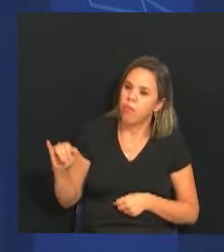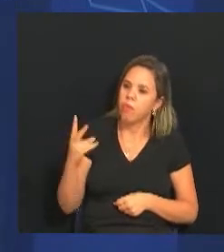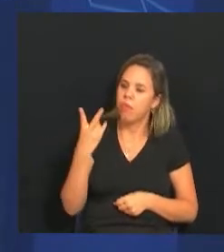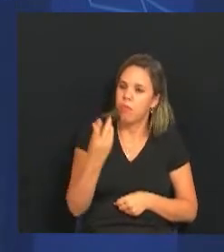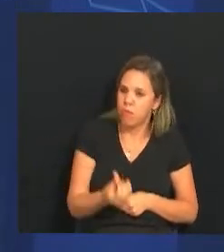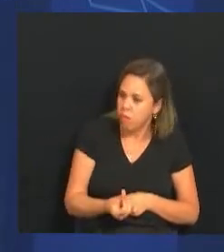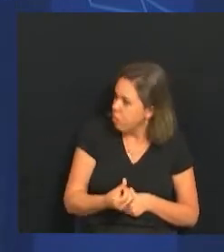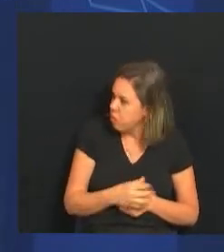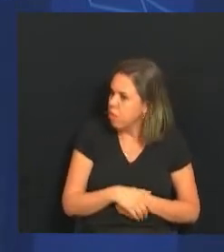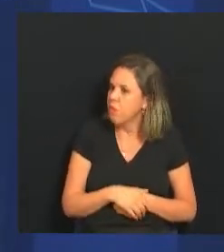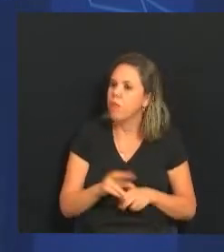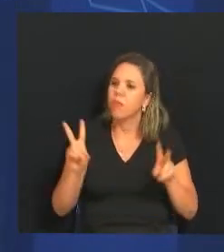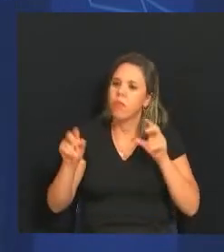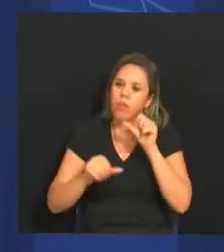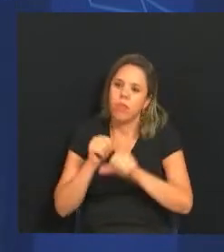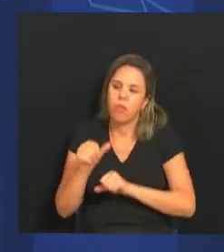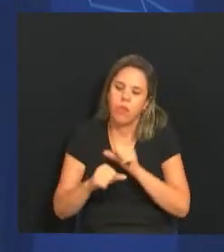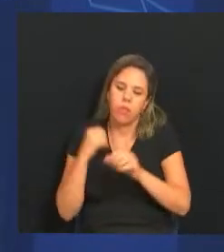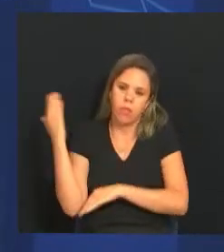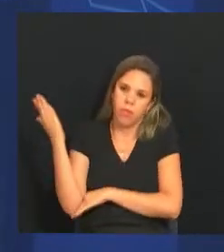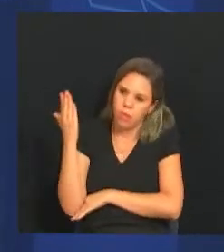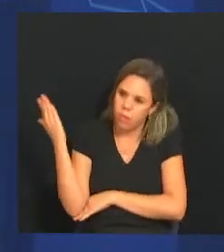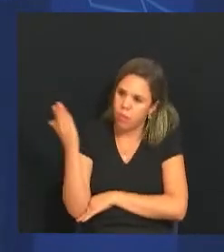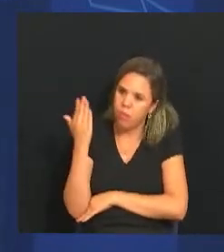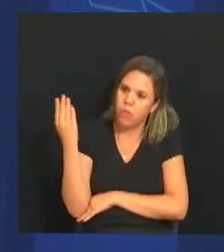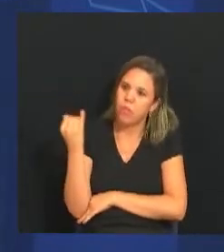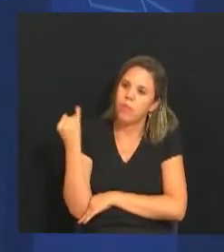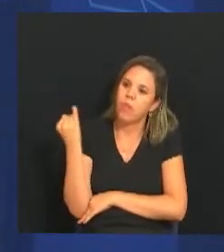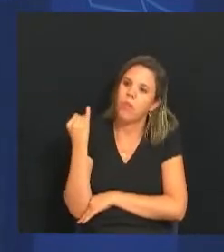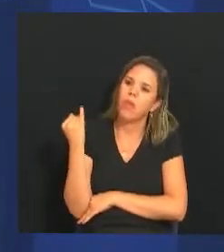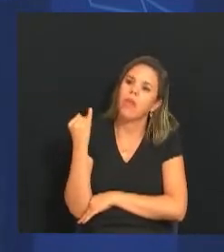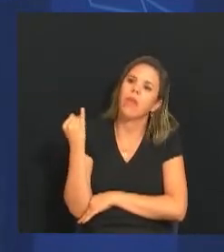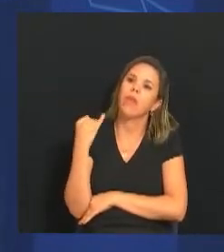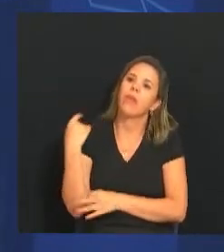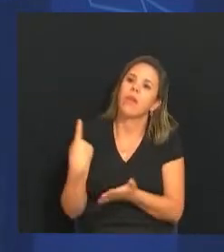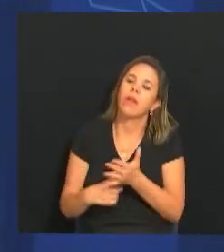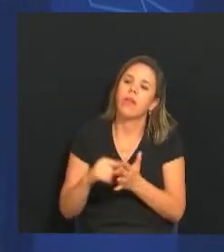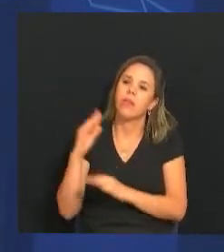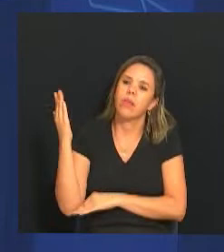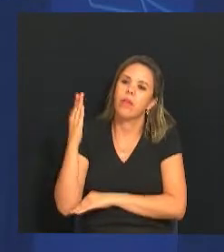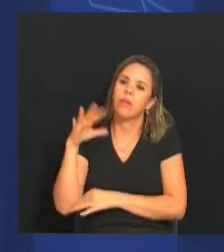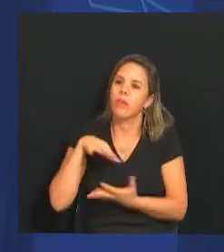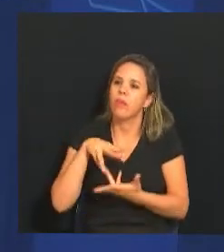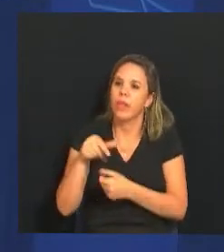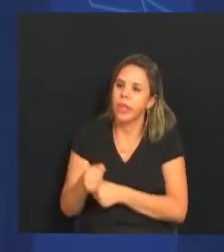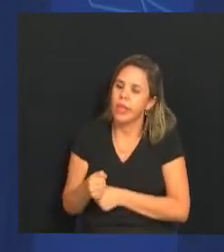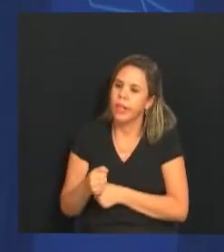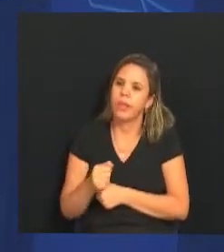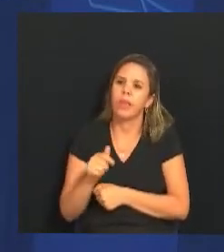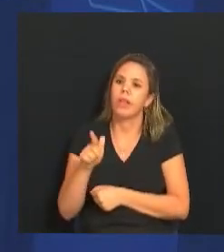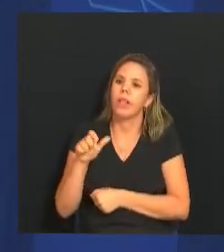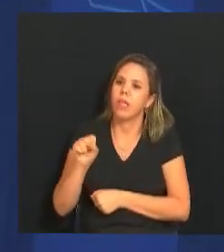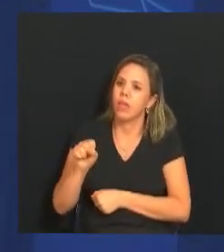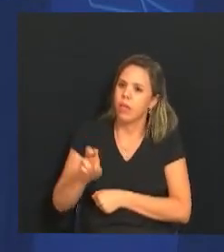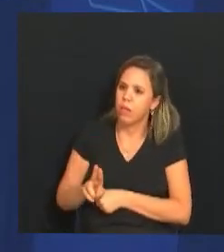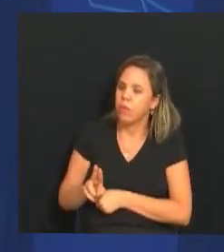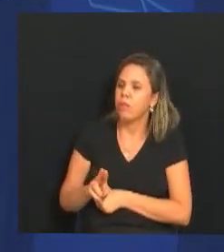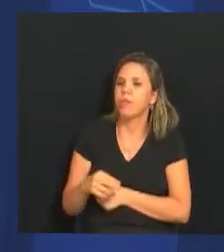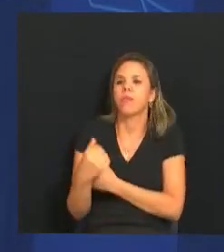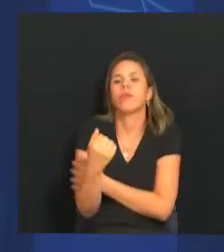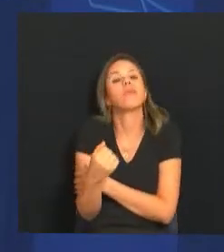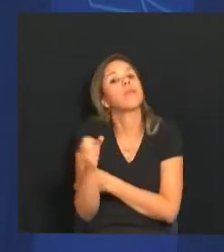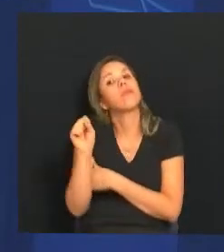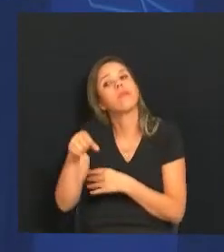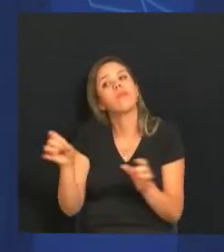das Nações Unidas sobre as Mudanças do Clima, um evento importante da agenda ambiental mundial que aconteceu em Glasgow, na Escócia, que